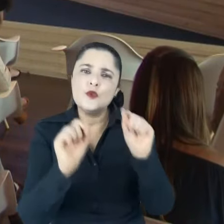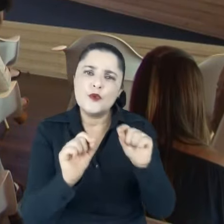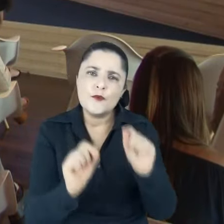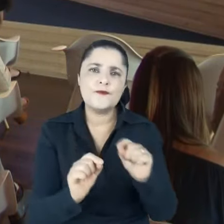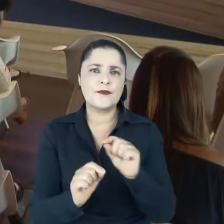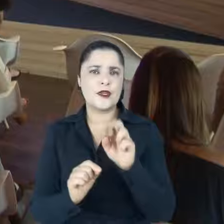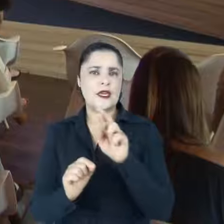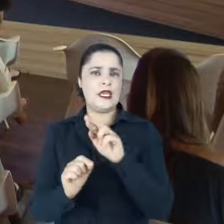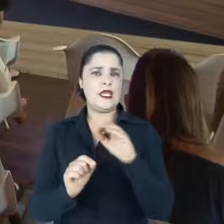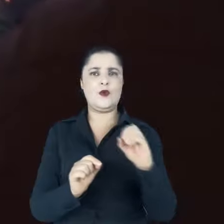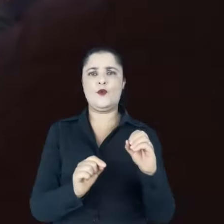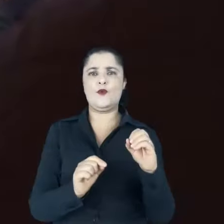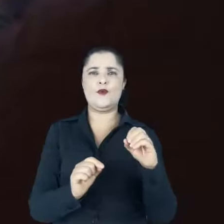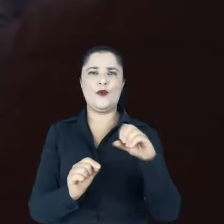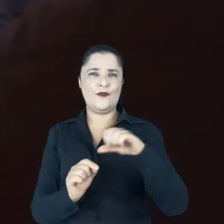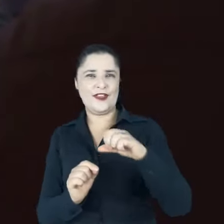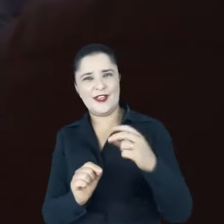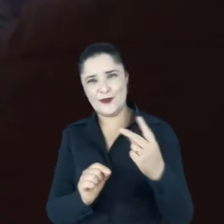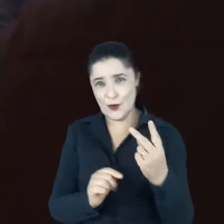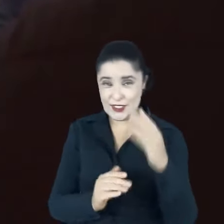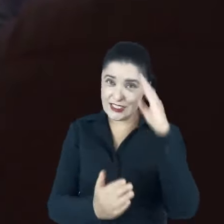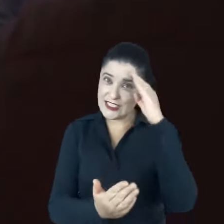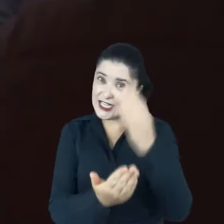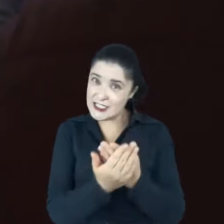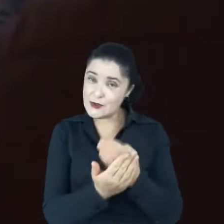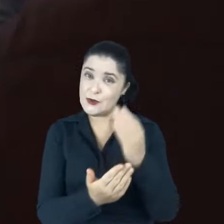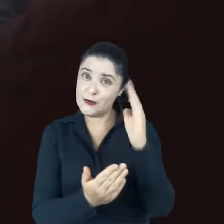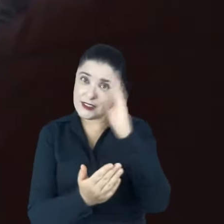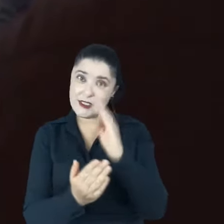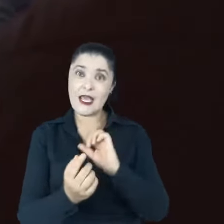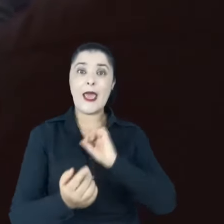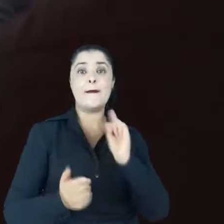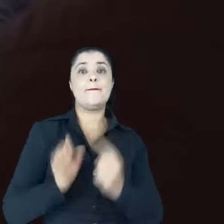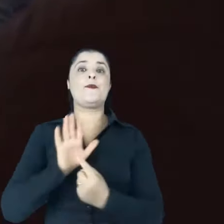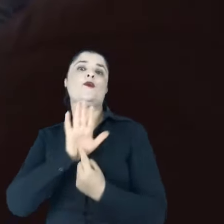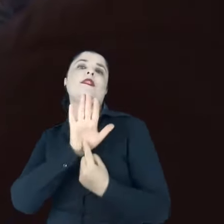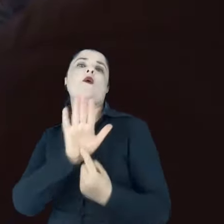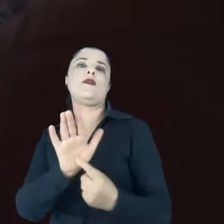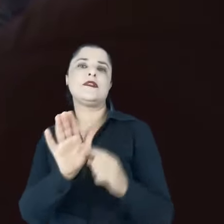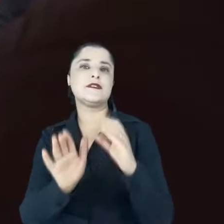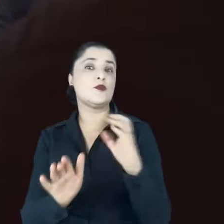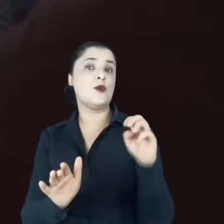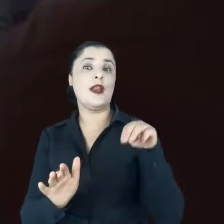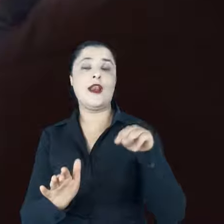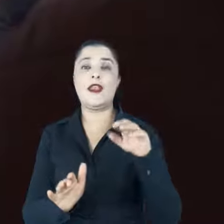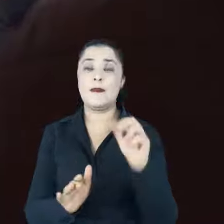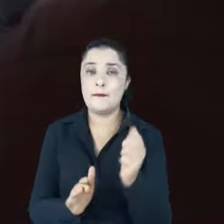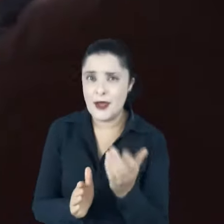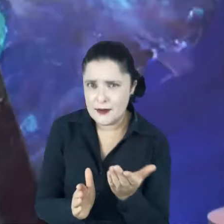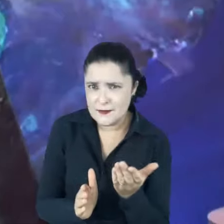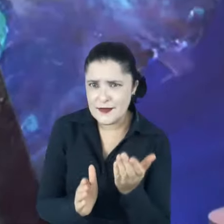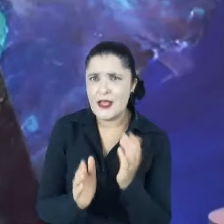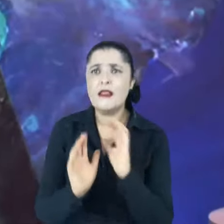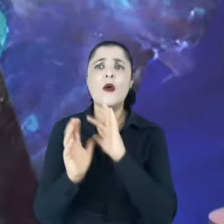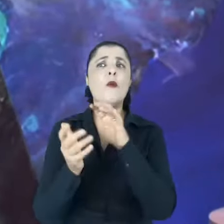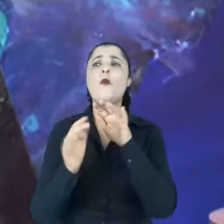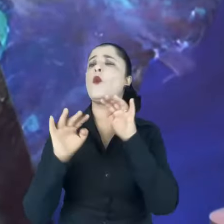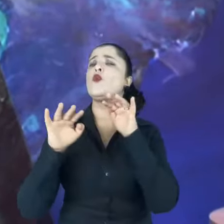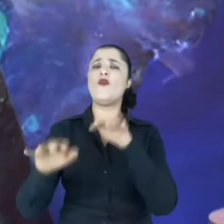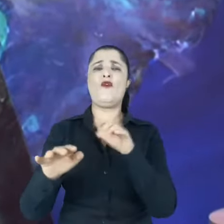A gente acredita no Brasil que é protagonista do clima. Não para o mundo ver, é porque